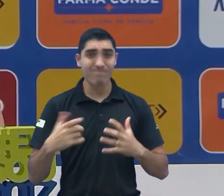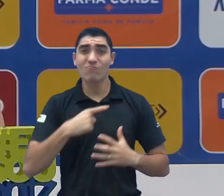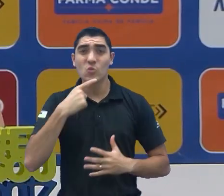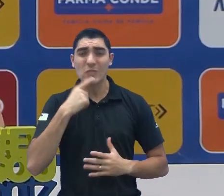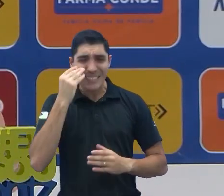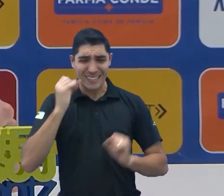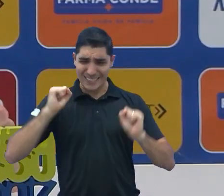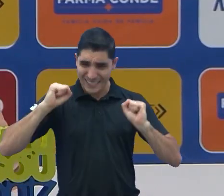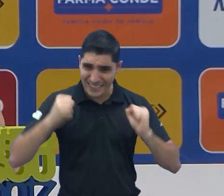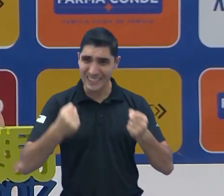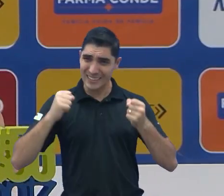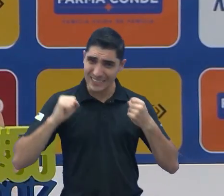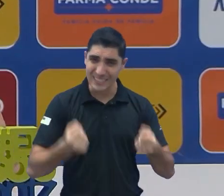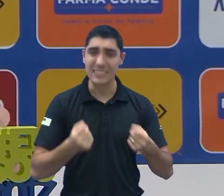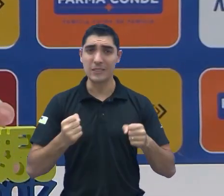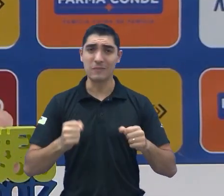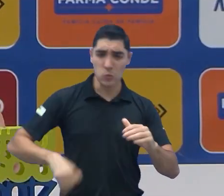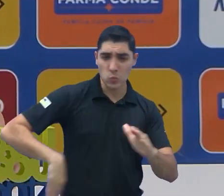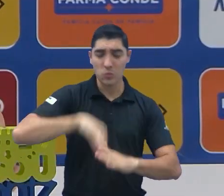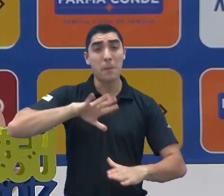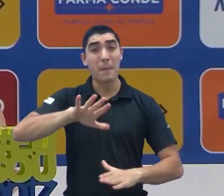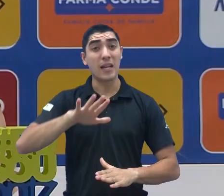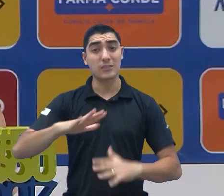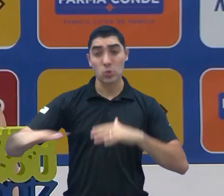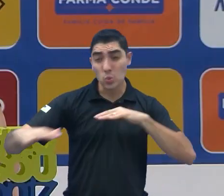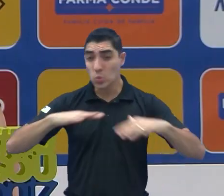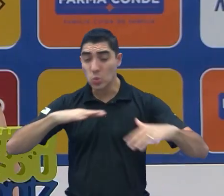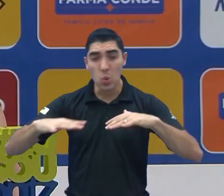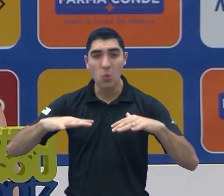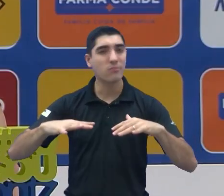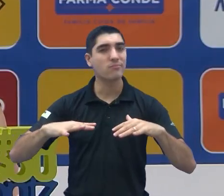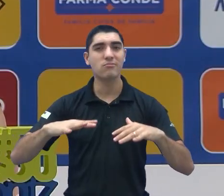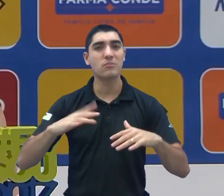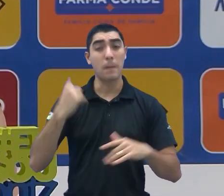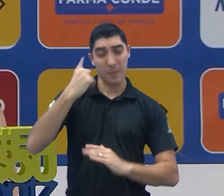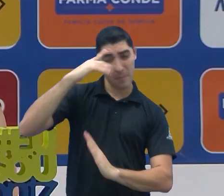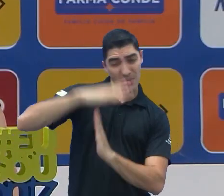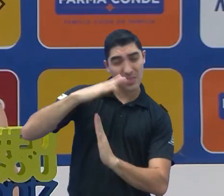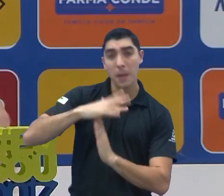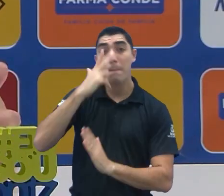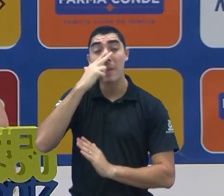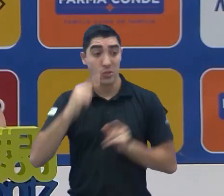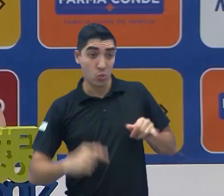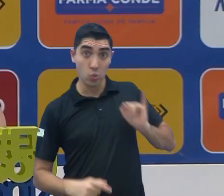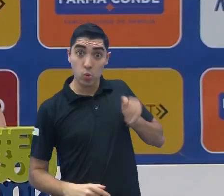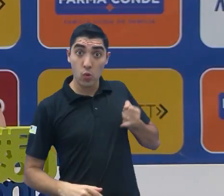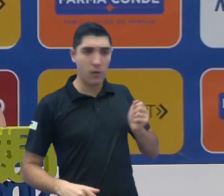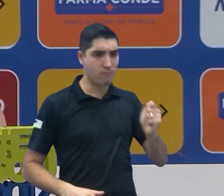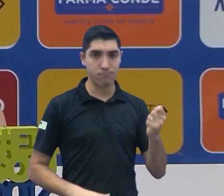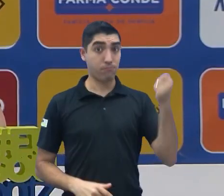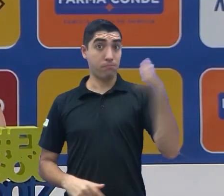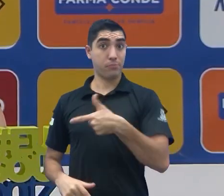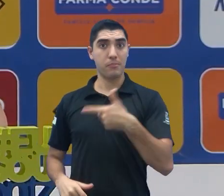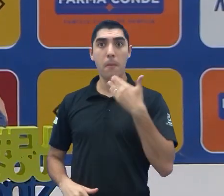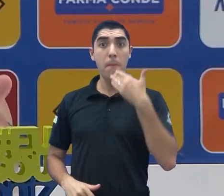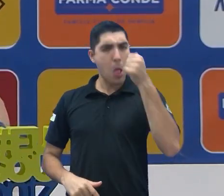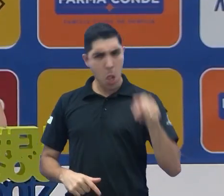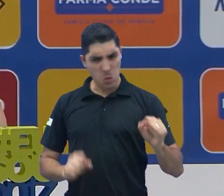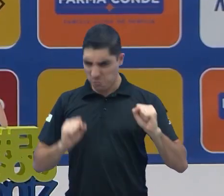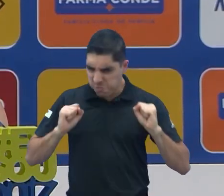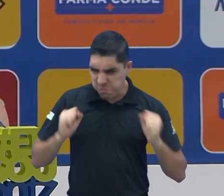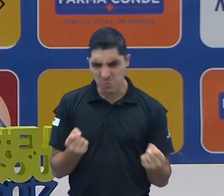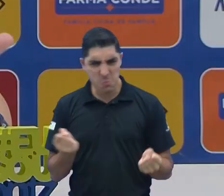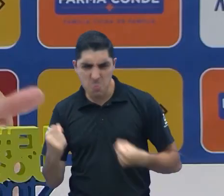principalmente competitivamente, a gente competiu muito pouco no primeiro tempo. A gente foi engolido por eles no primeiro tempo na parte de competitividade. A gente